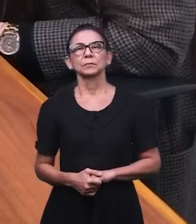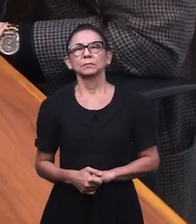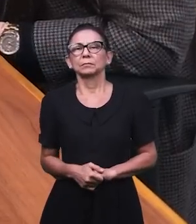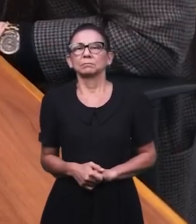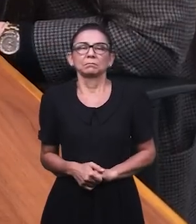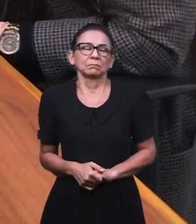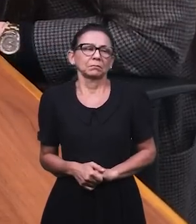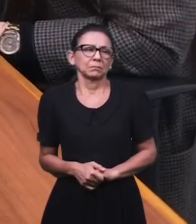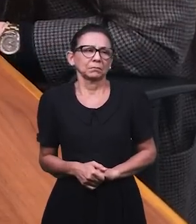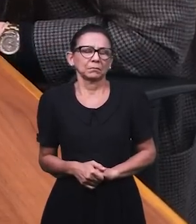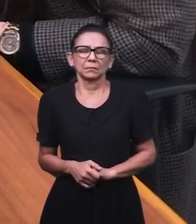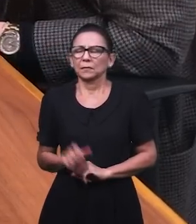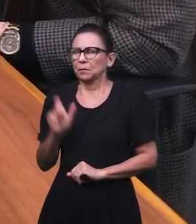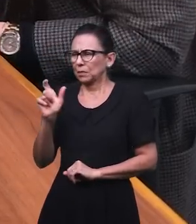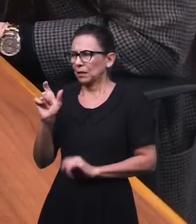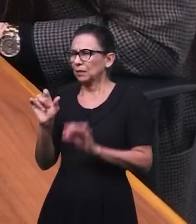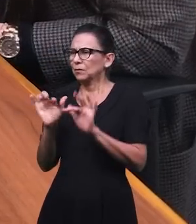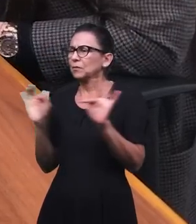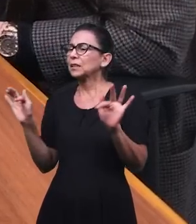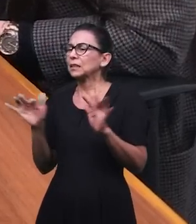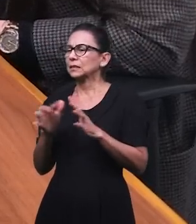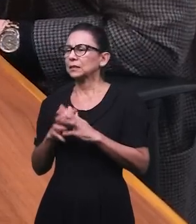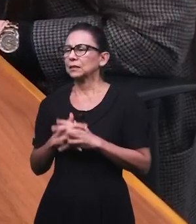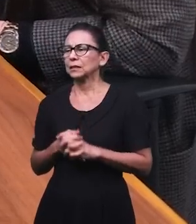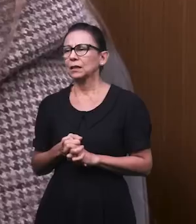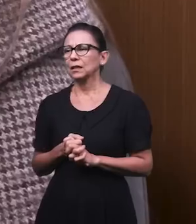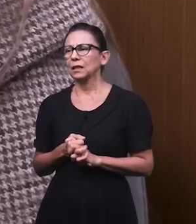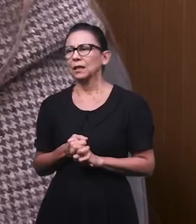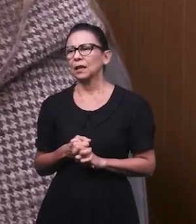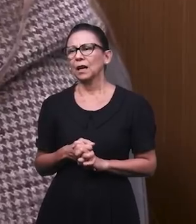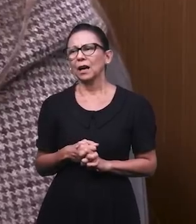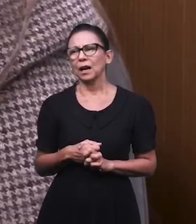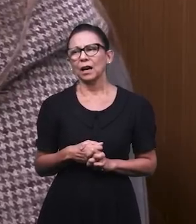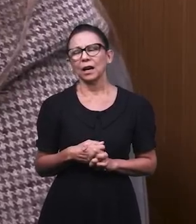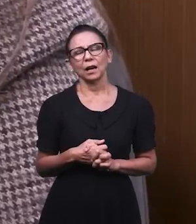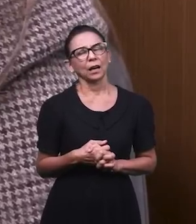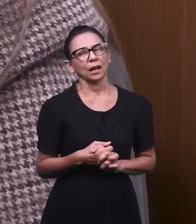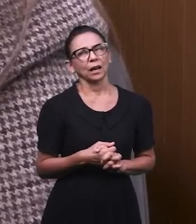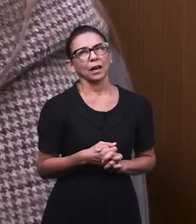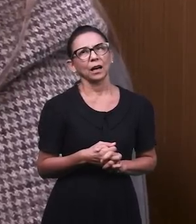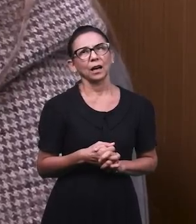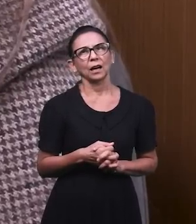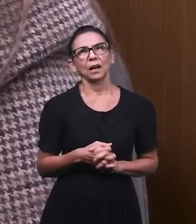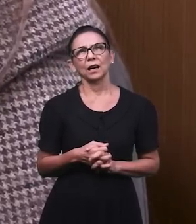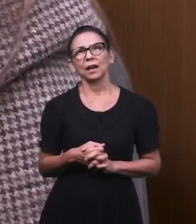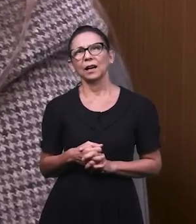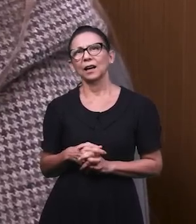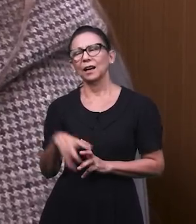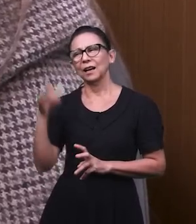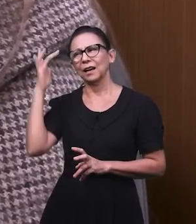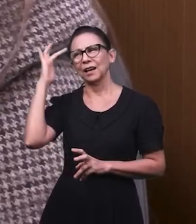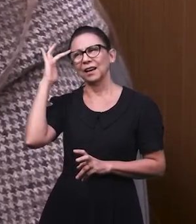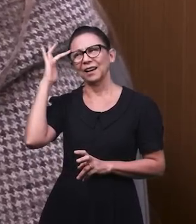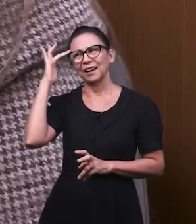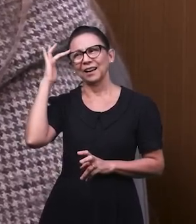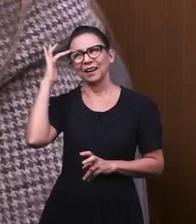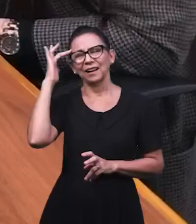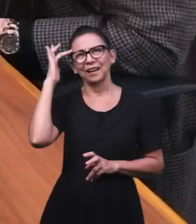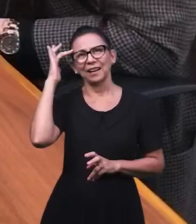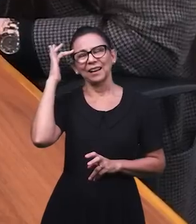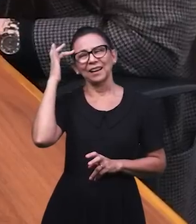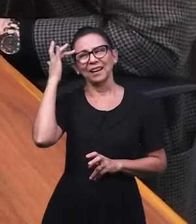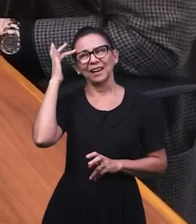E com uma palavra ou uma frase? Pode ser uma frase, uma palavra. Eu acho que eu queria ter feito mais. Mas por conta da distância não